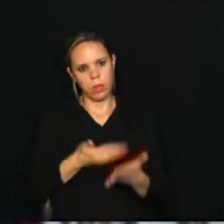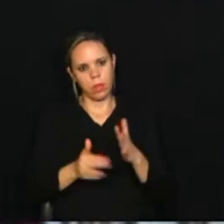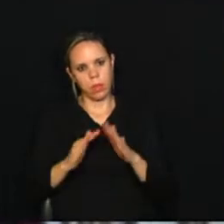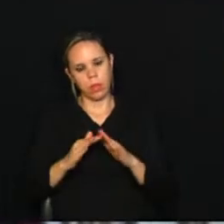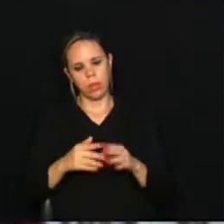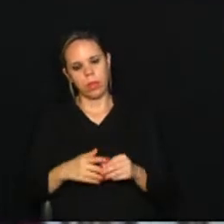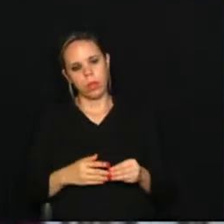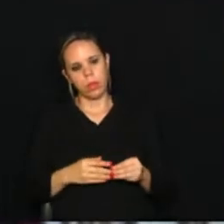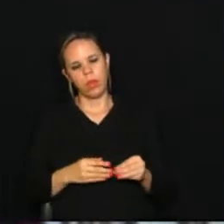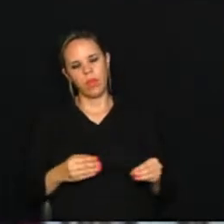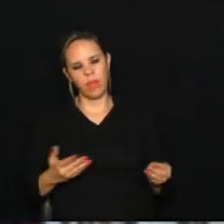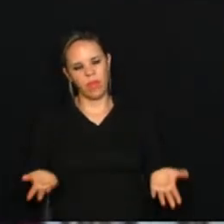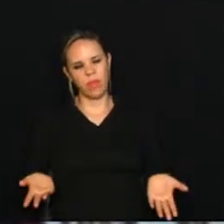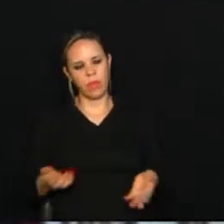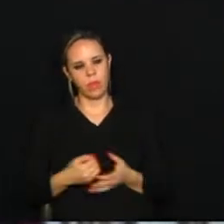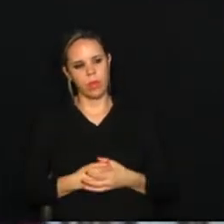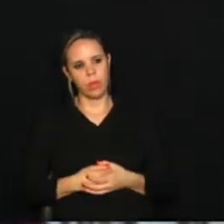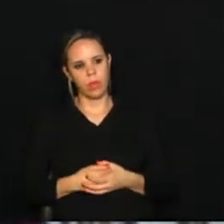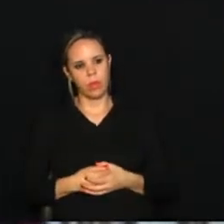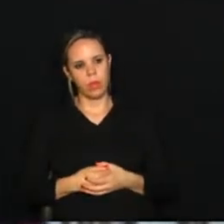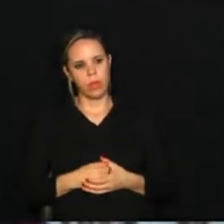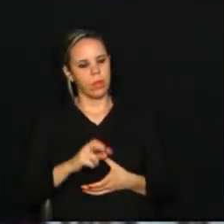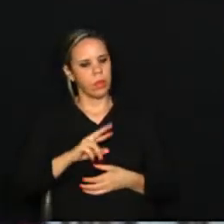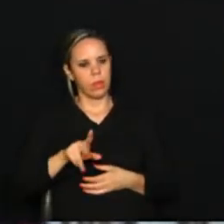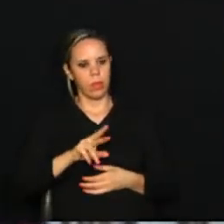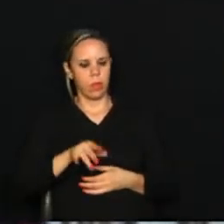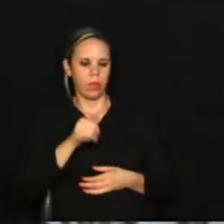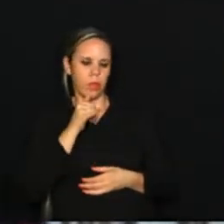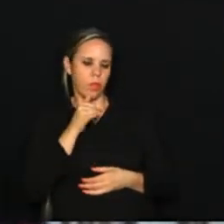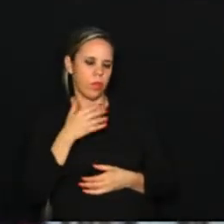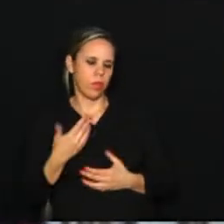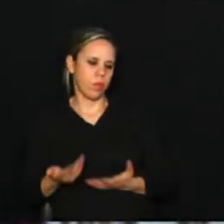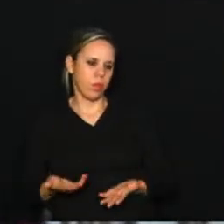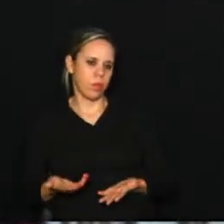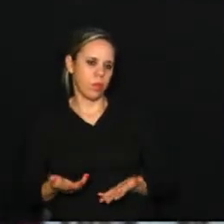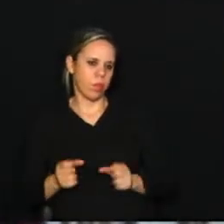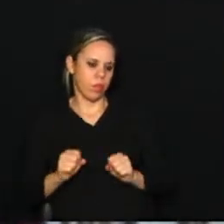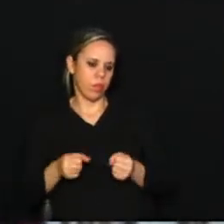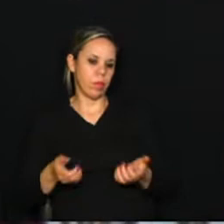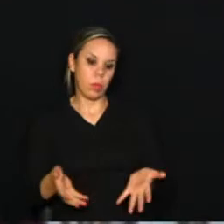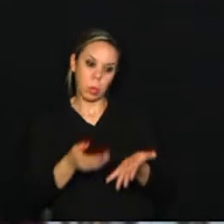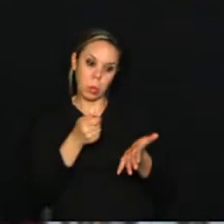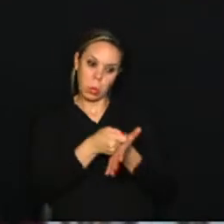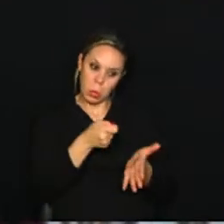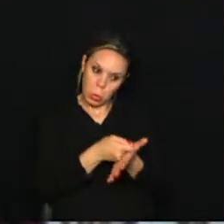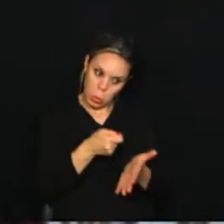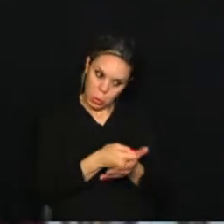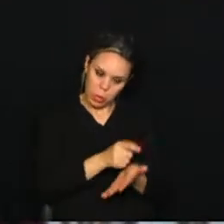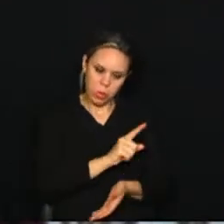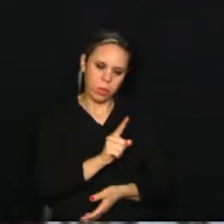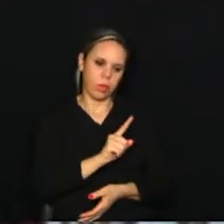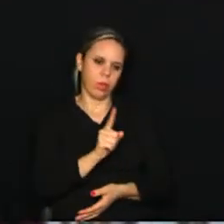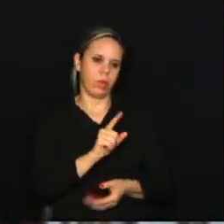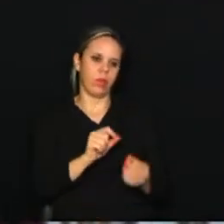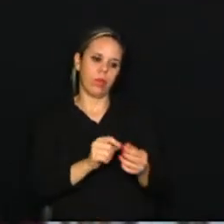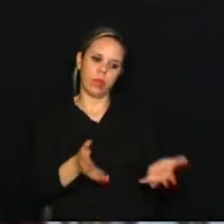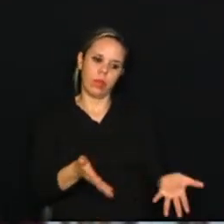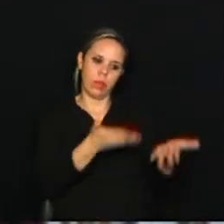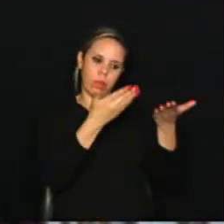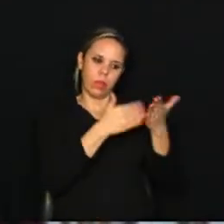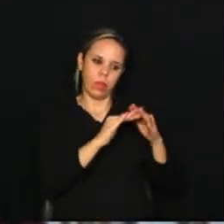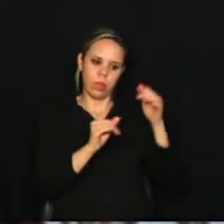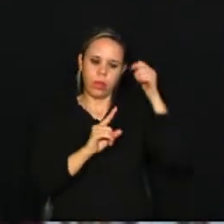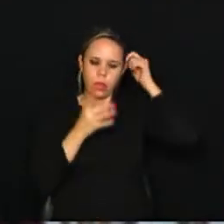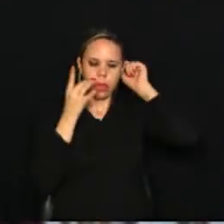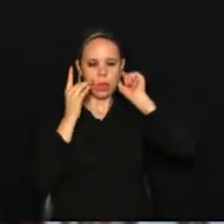né? Então, não é o caso de forçar nem de fazer induções